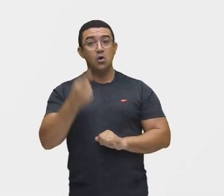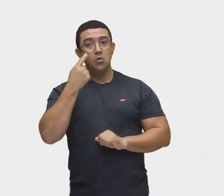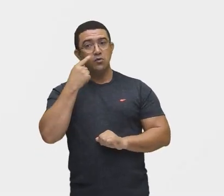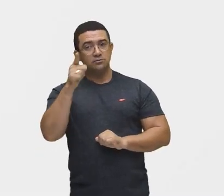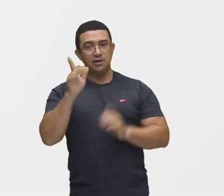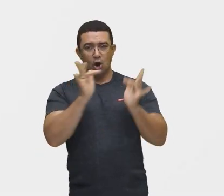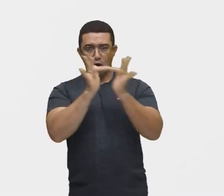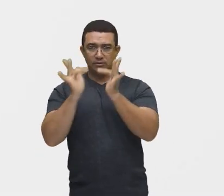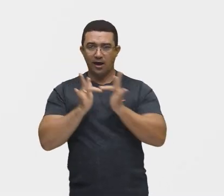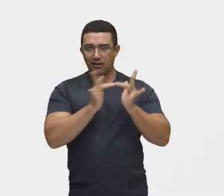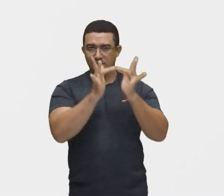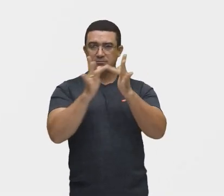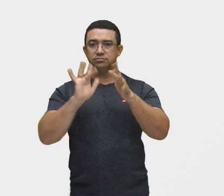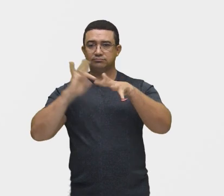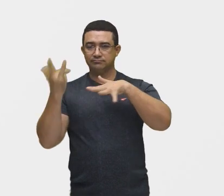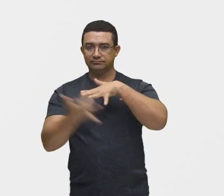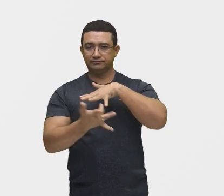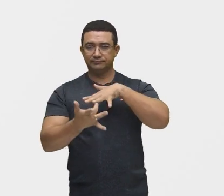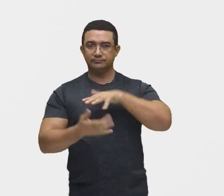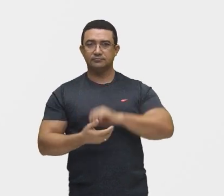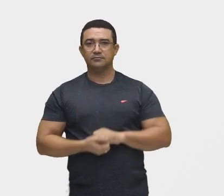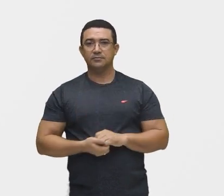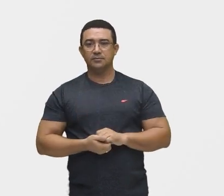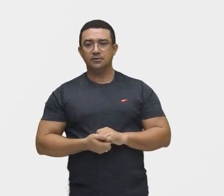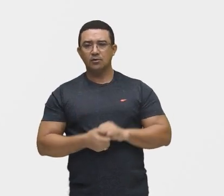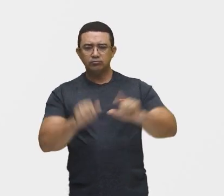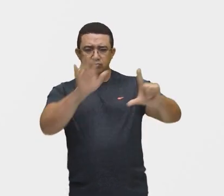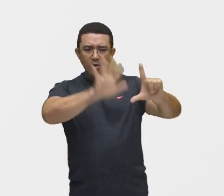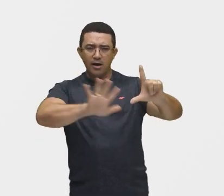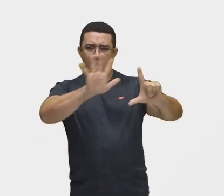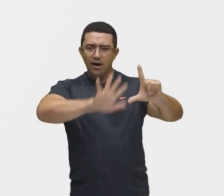rede social. Olhando aí nesses logos, né,